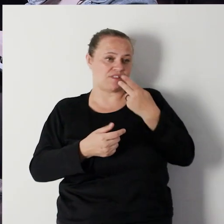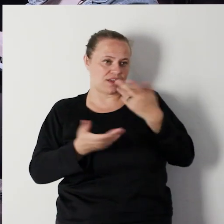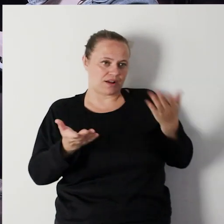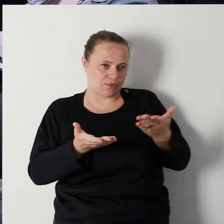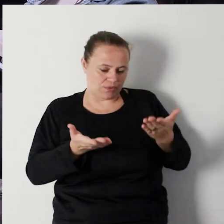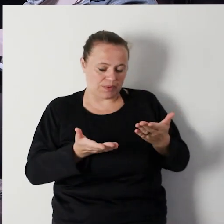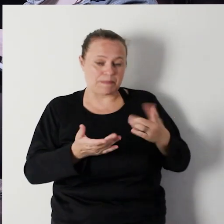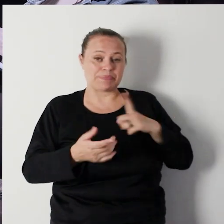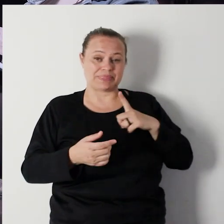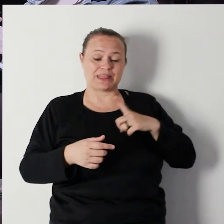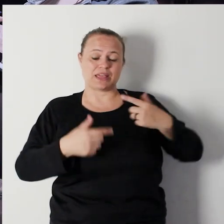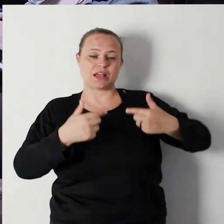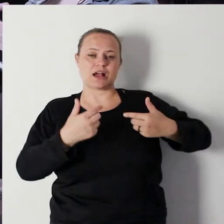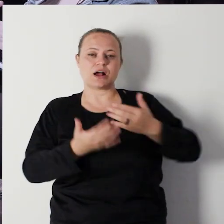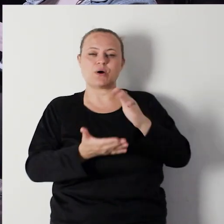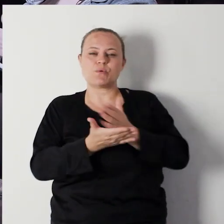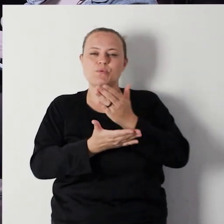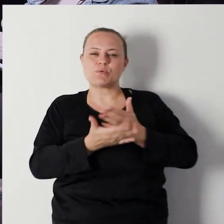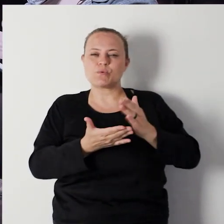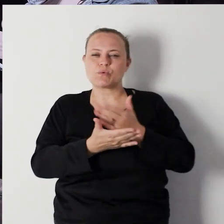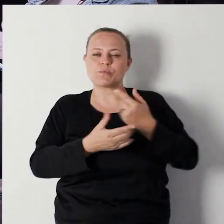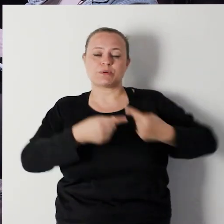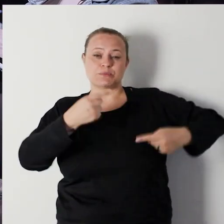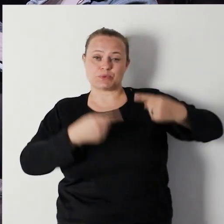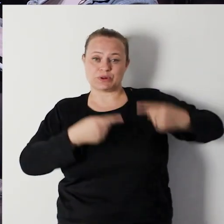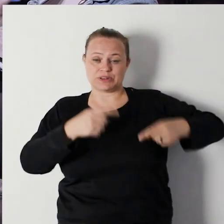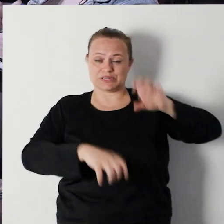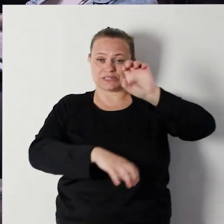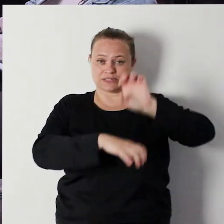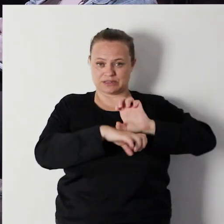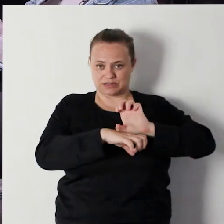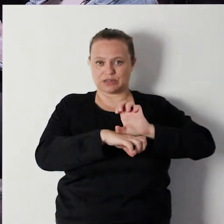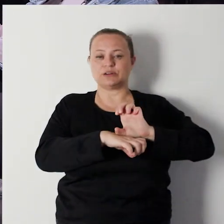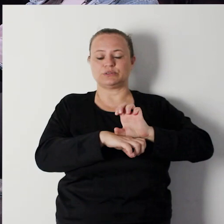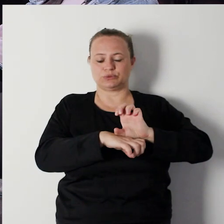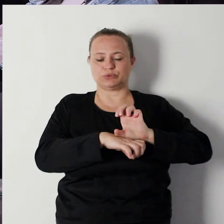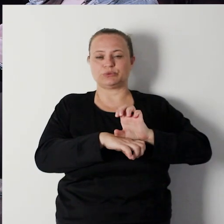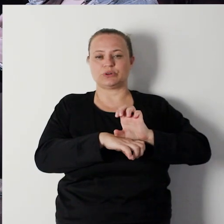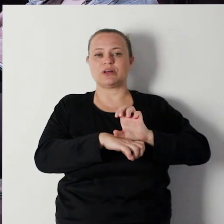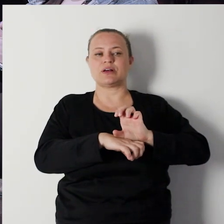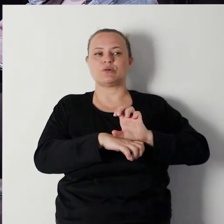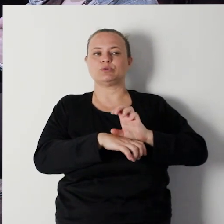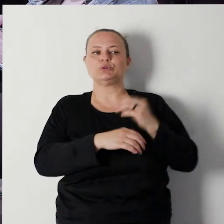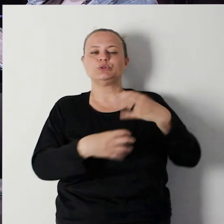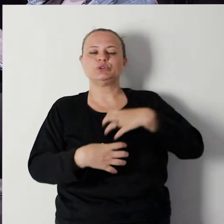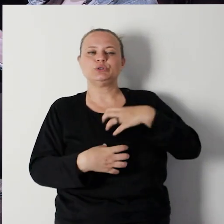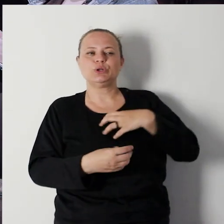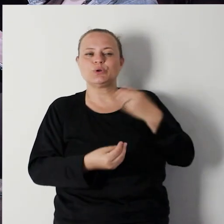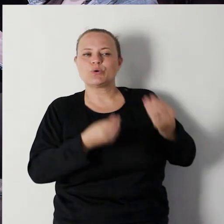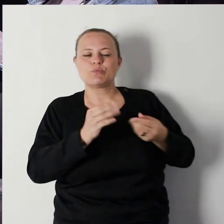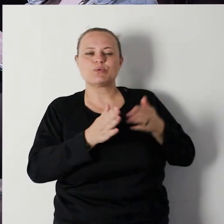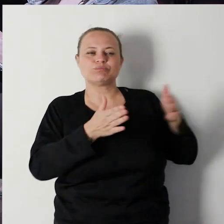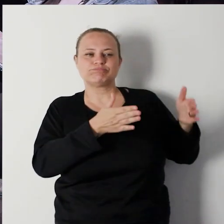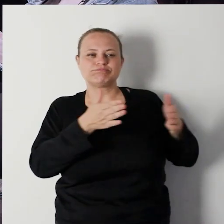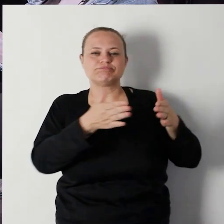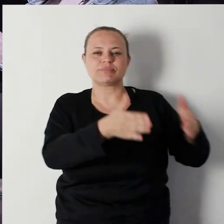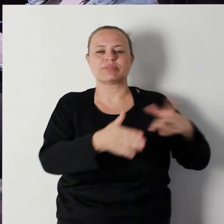financeira, porque tem algumas, não vou entrar aqui, mas tem algumas políticas, por exemplo, no Estado, que a maneira como elas estão